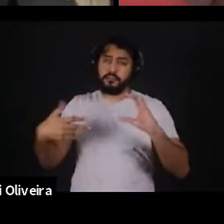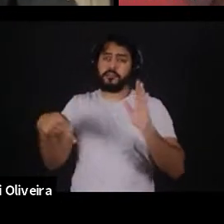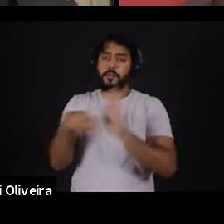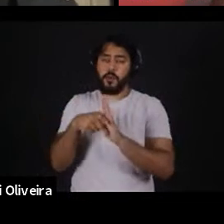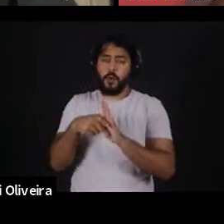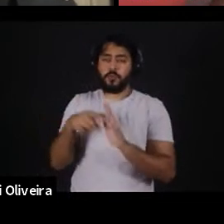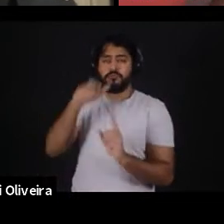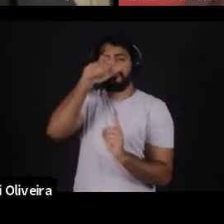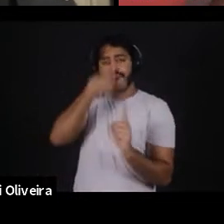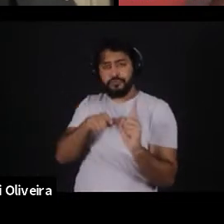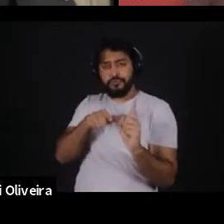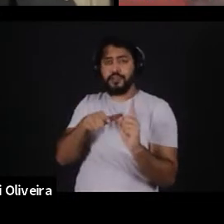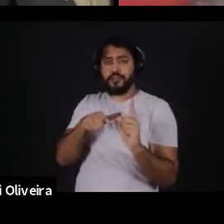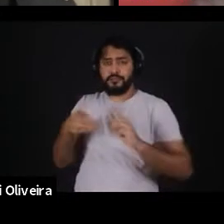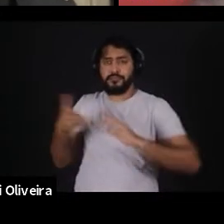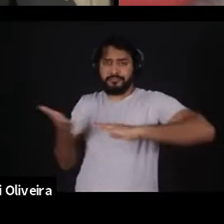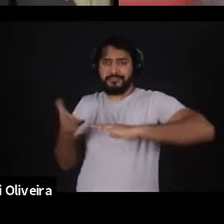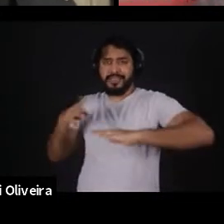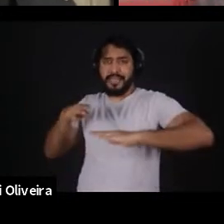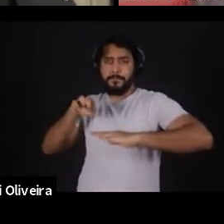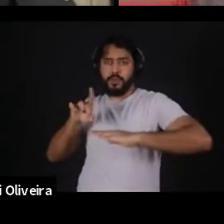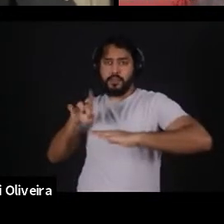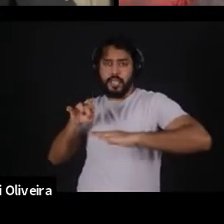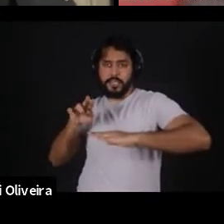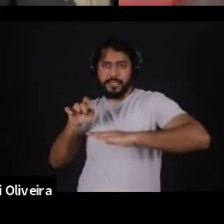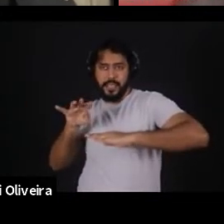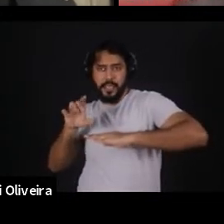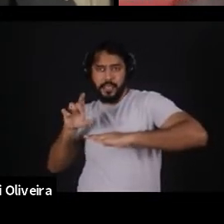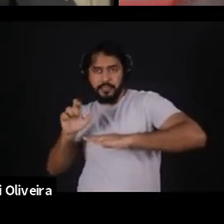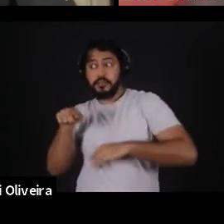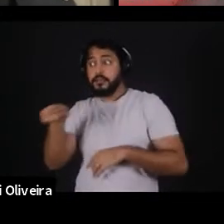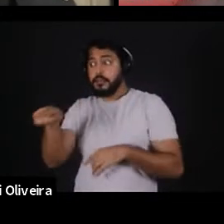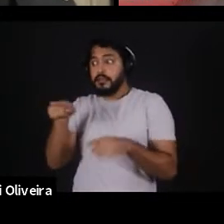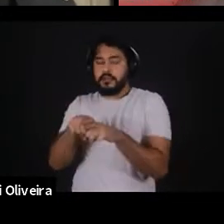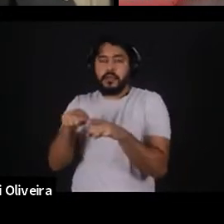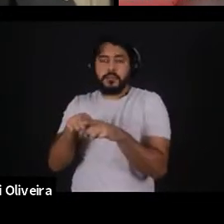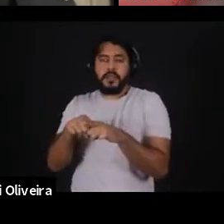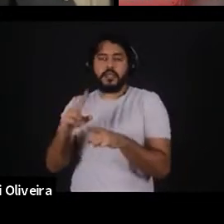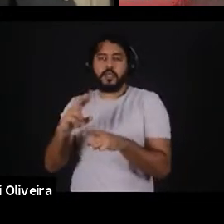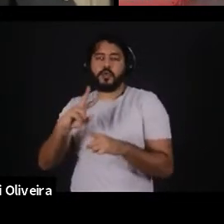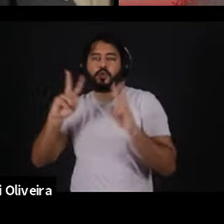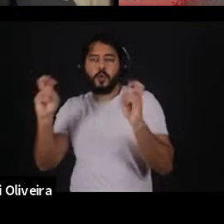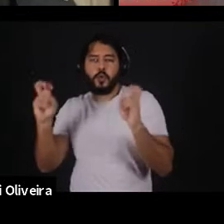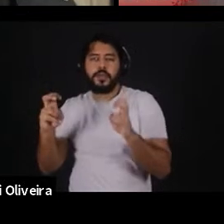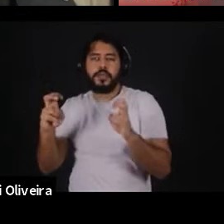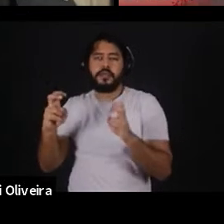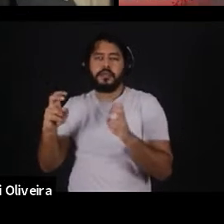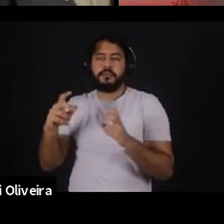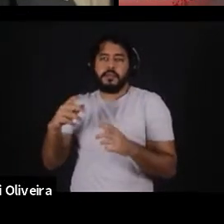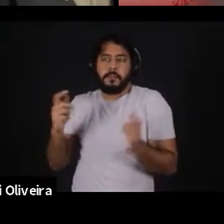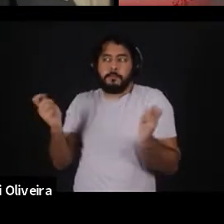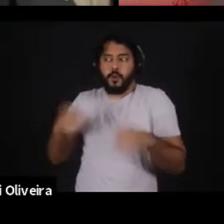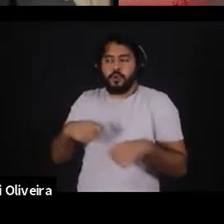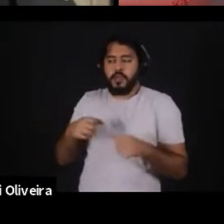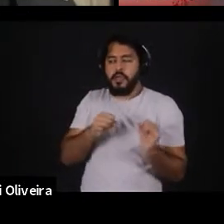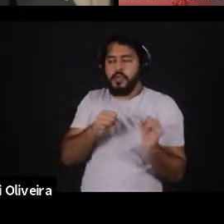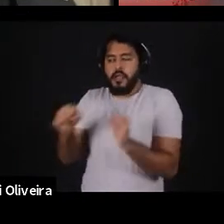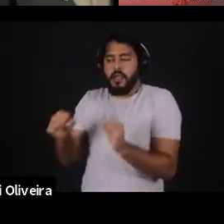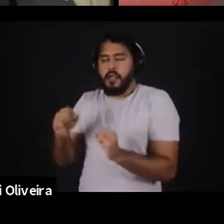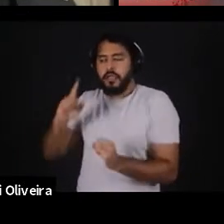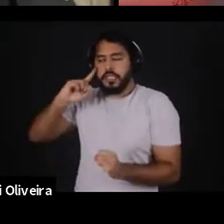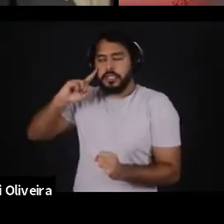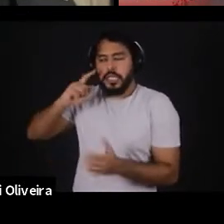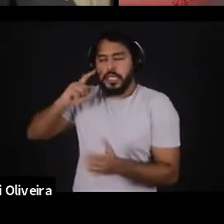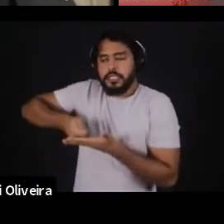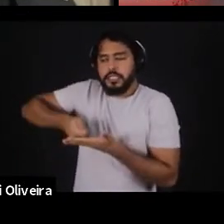uma das principais coisas que está envolvida dentro desse pensamento, né? A determinação, poder decidir sobre o outro.